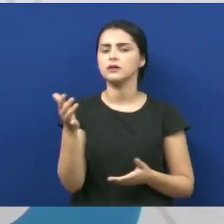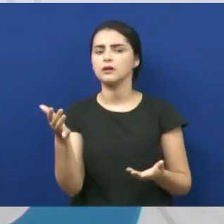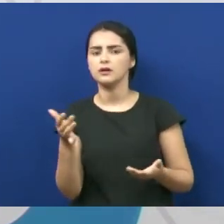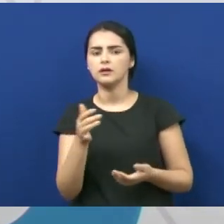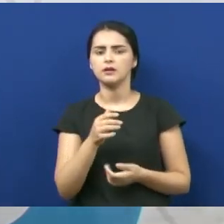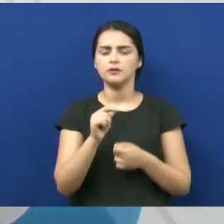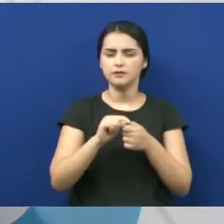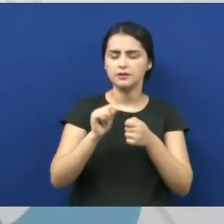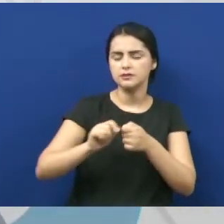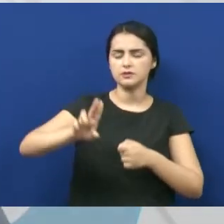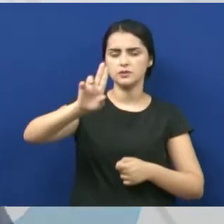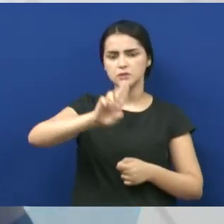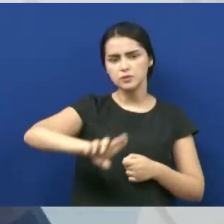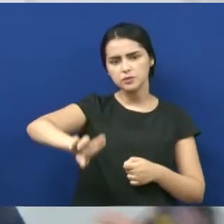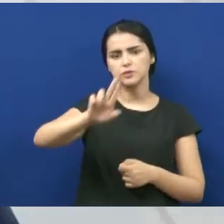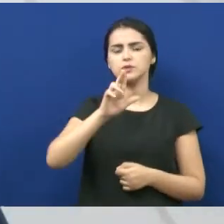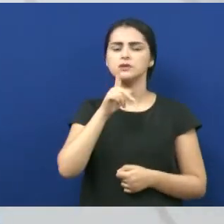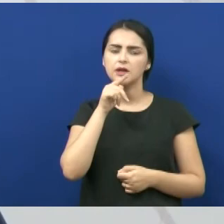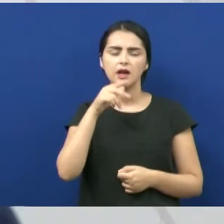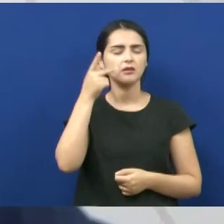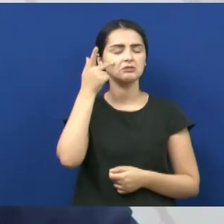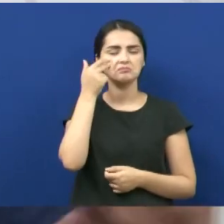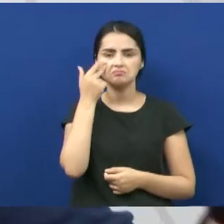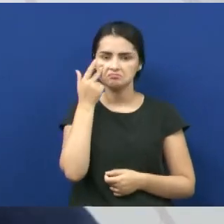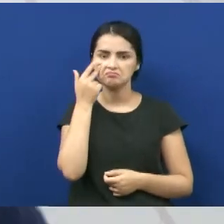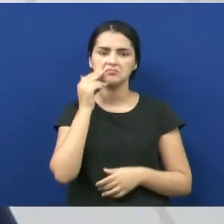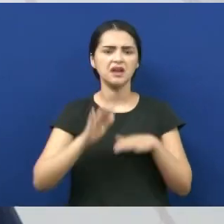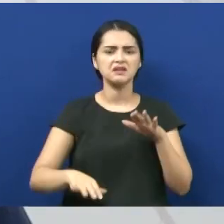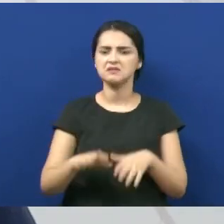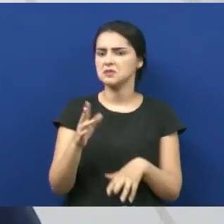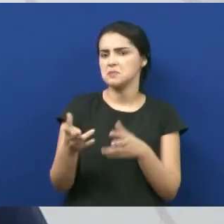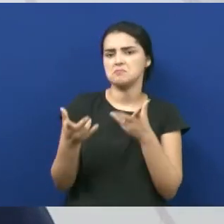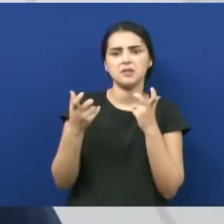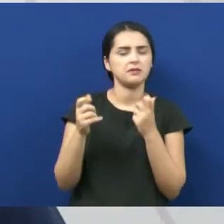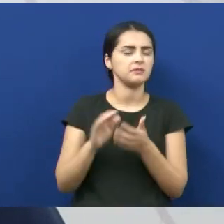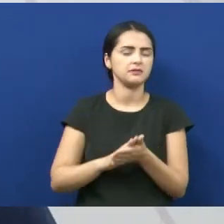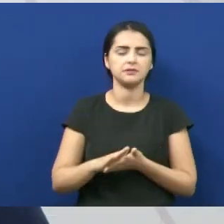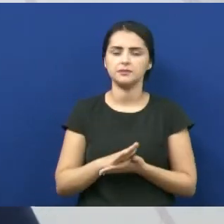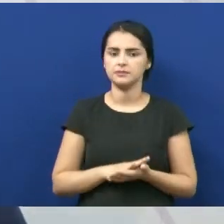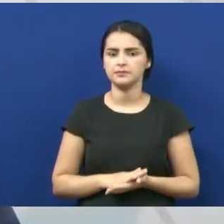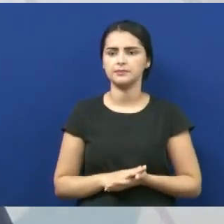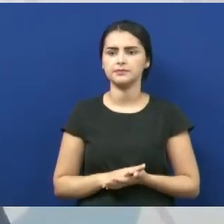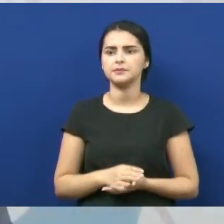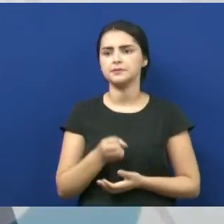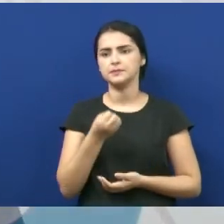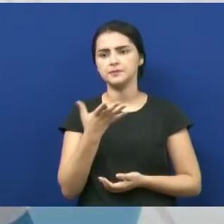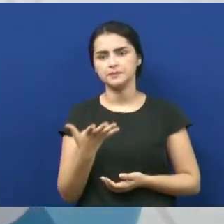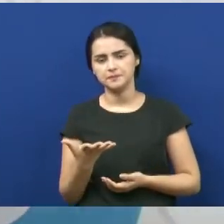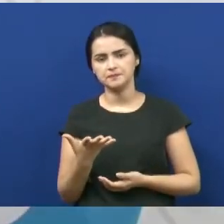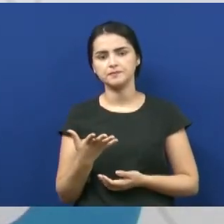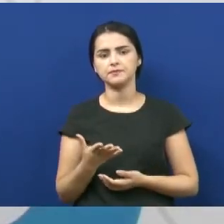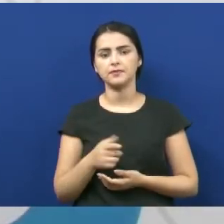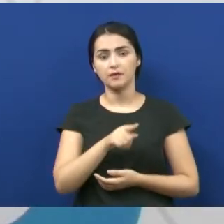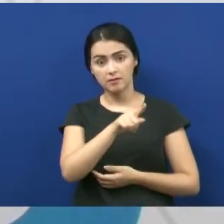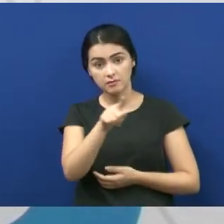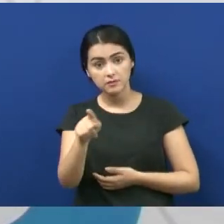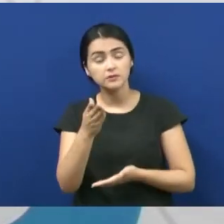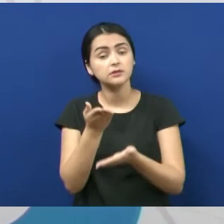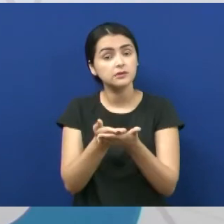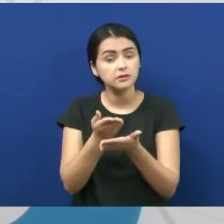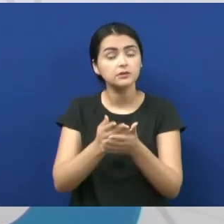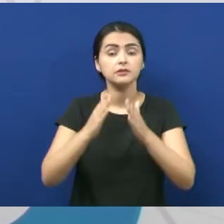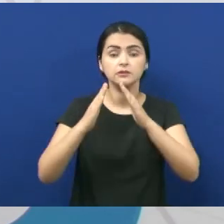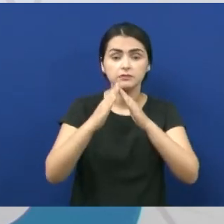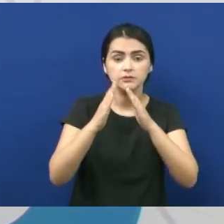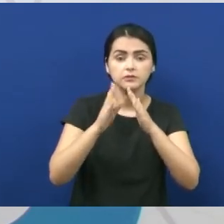e fazemos uso delas naturalmente, muitas vezes sem nem percebermos. Bom, fica para você então em